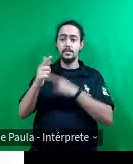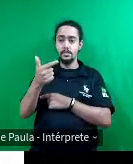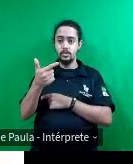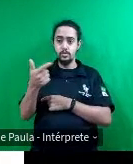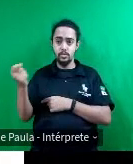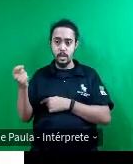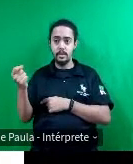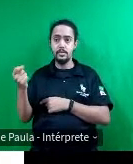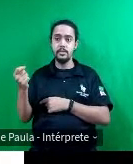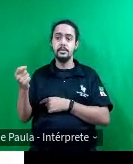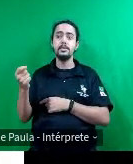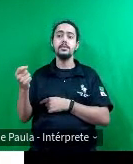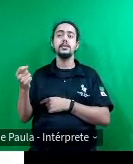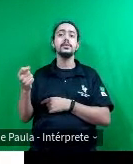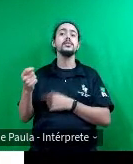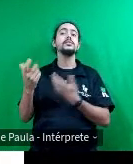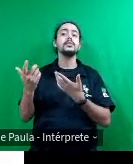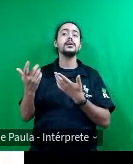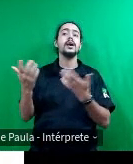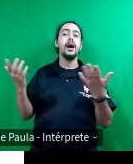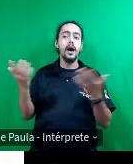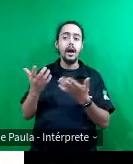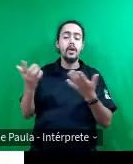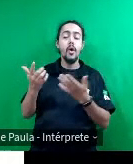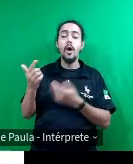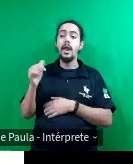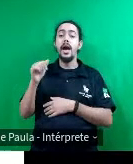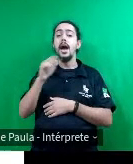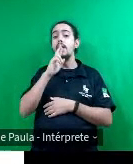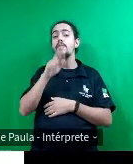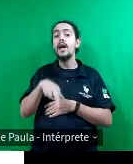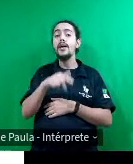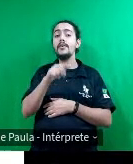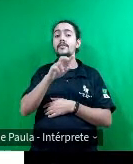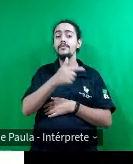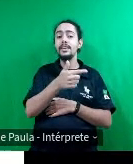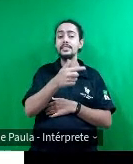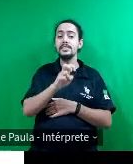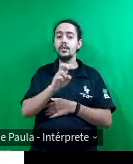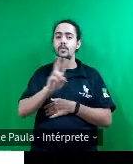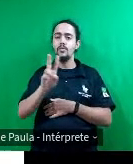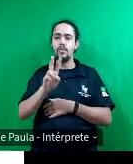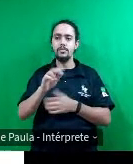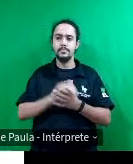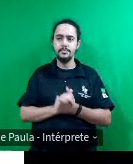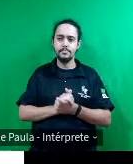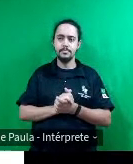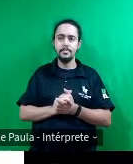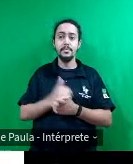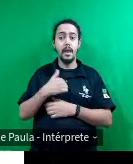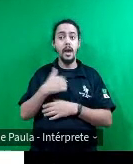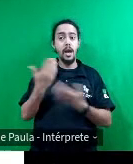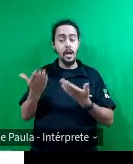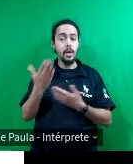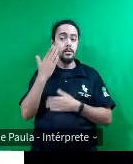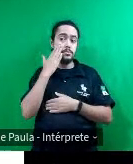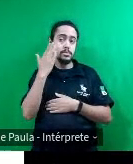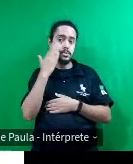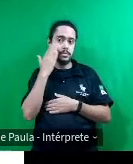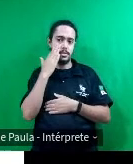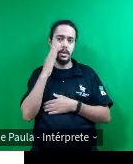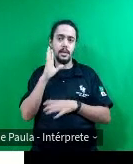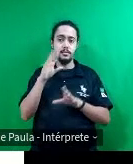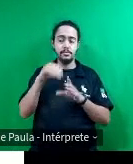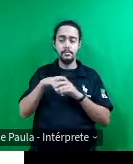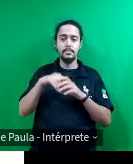por 80, que vai ser igual a 25 volts. Então, eu sei que em cima do R1 eu vou ter 25 volts.